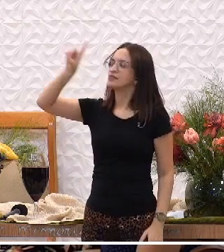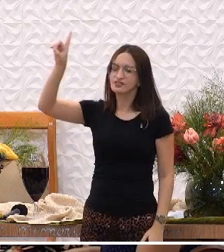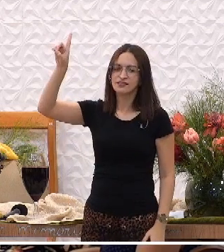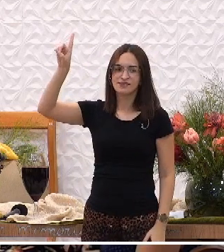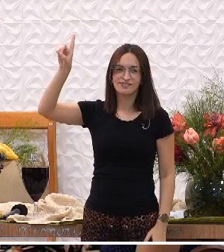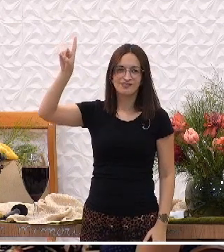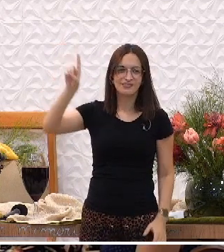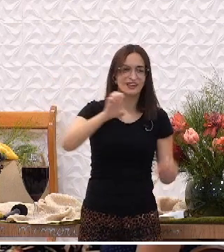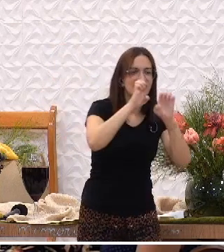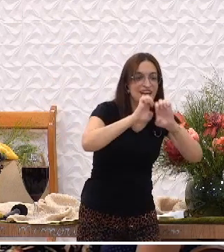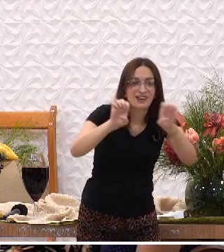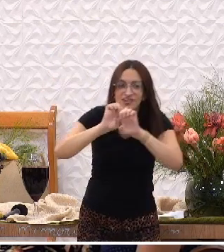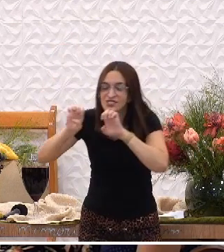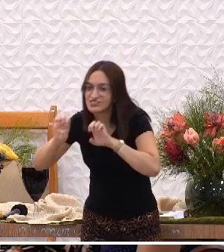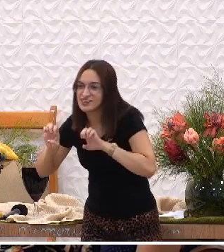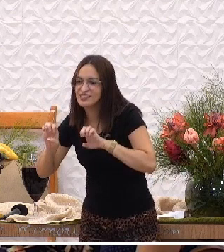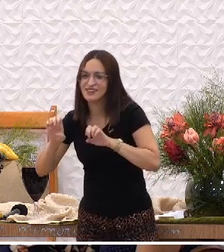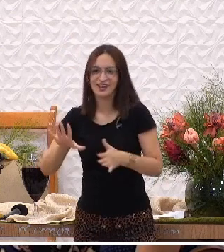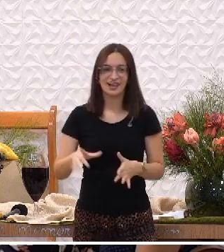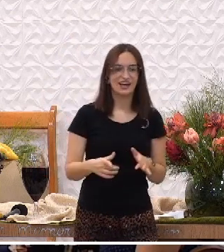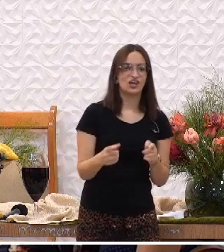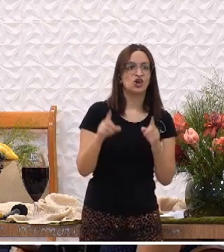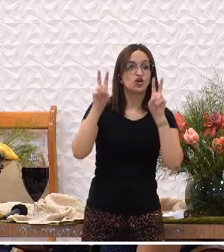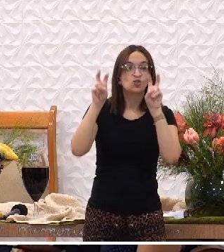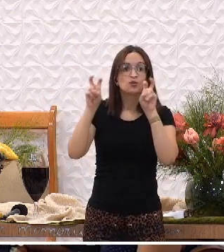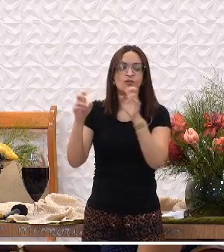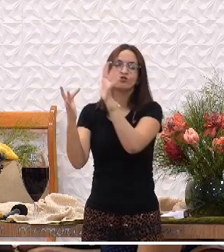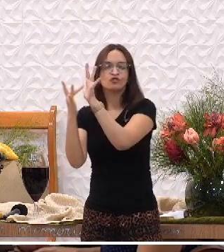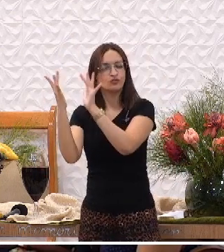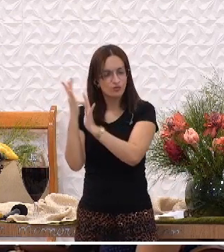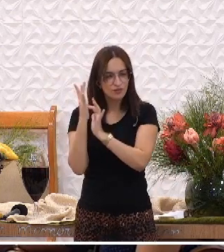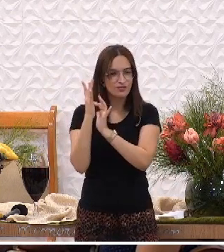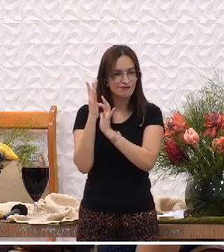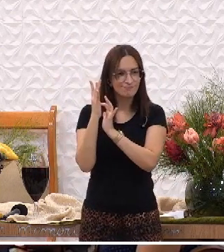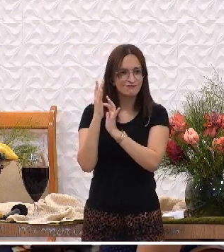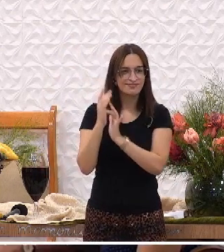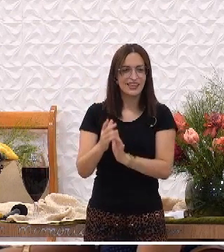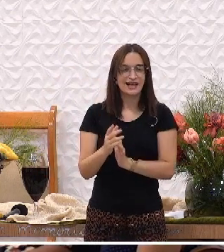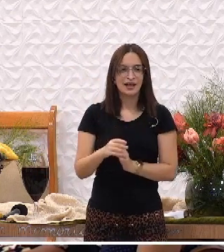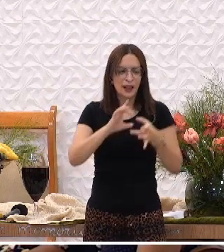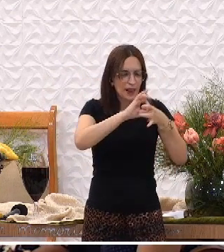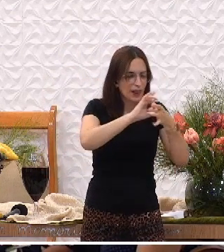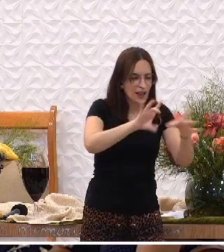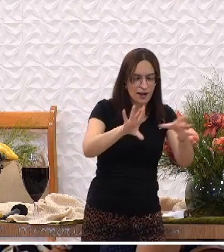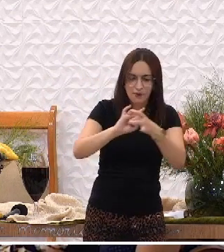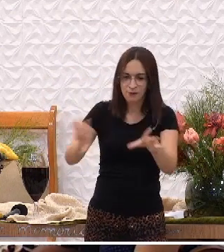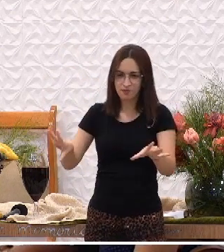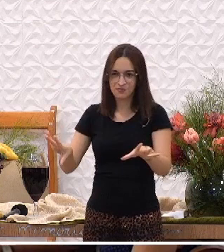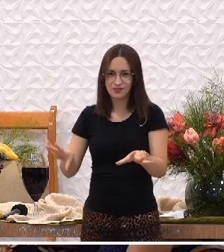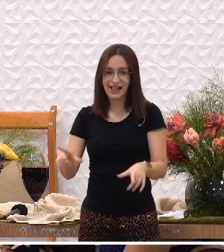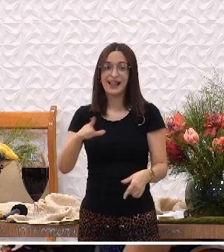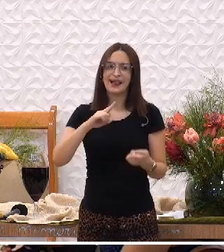as virtudes daquele que o chamou das trevas para a sua maravilhosa luz. Em Apocalipse também fala muito